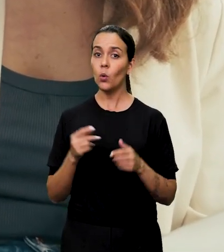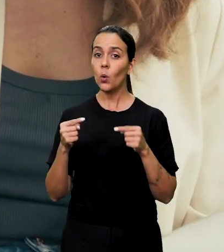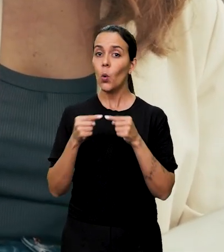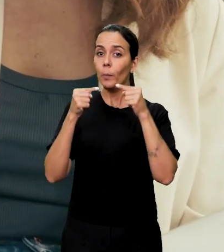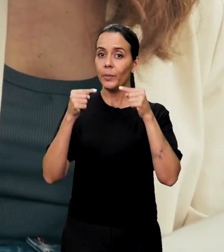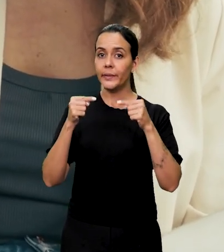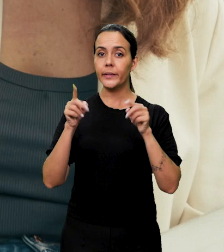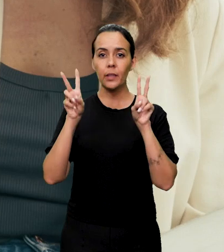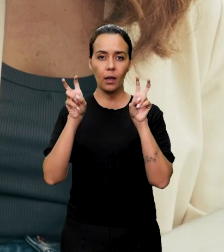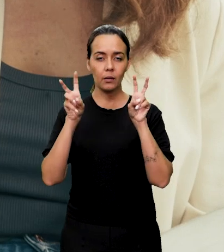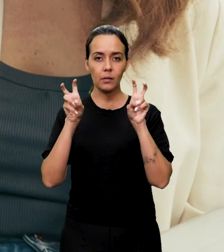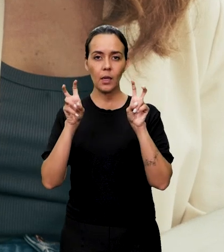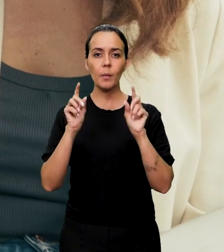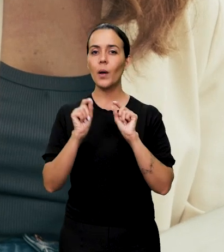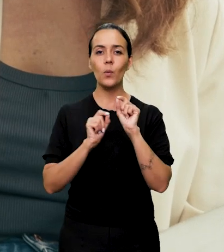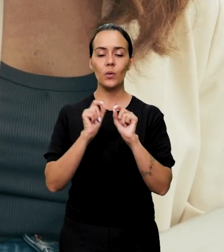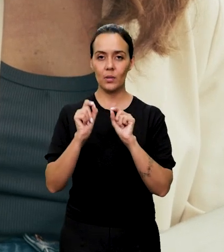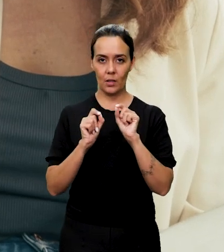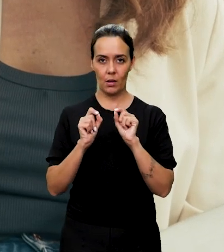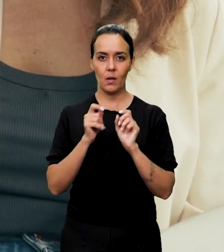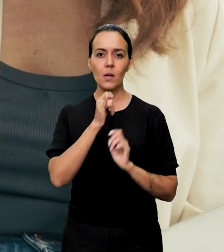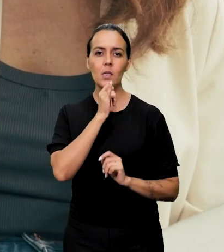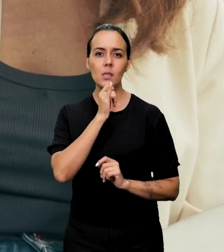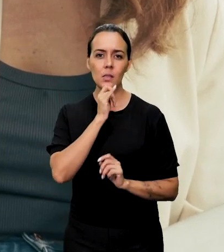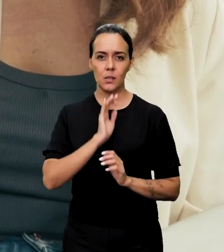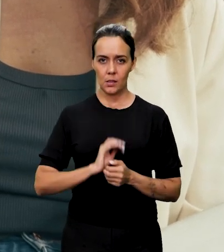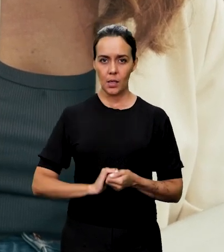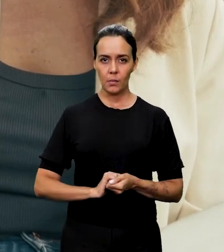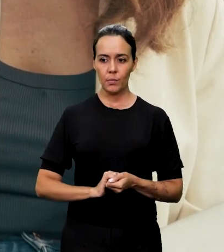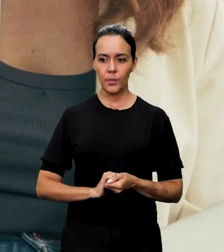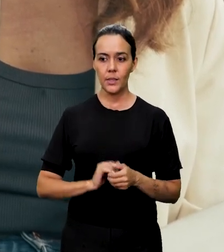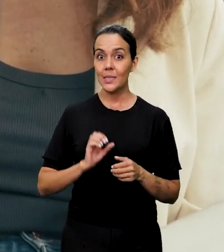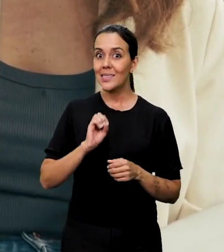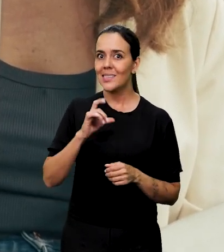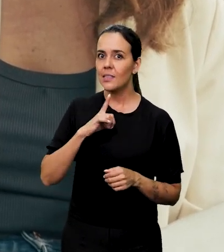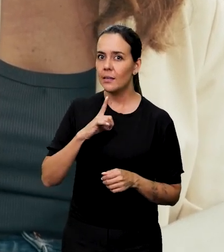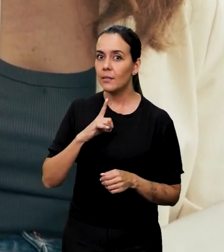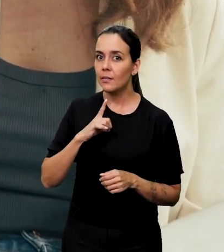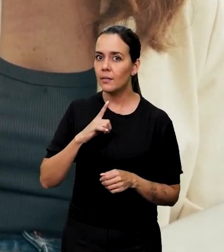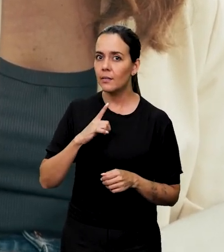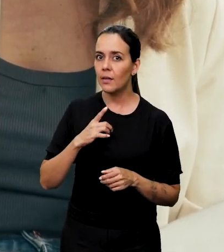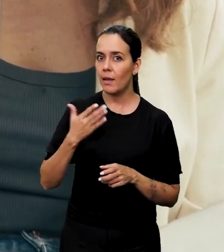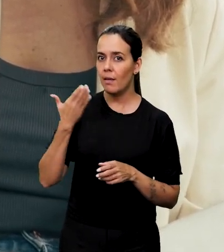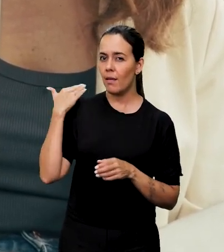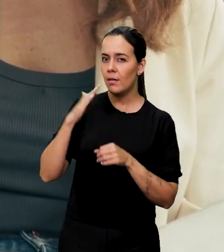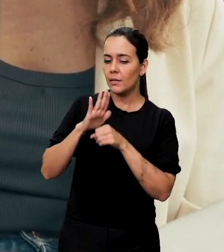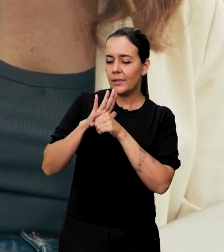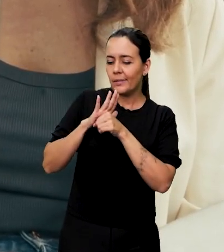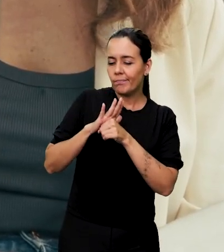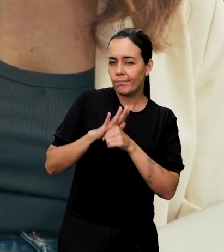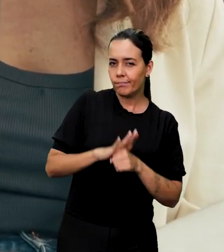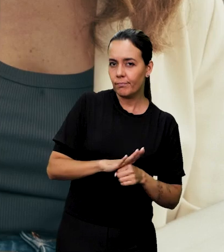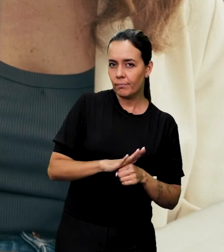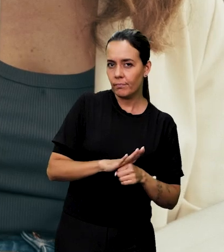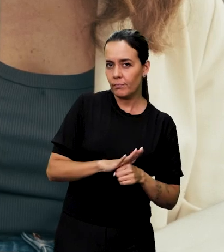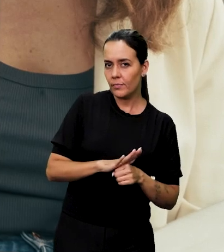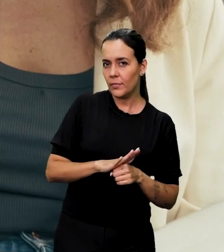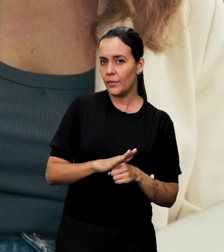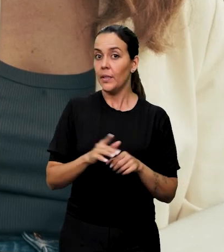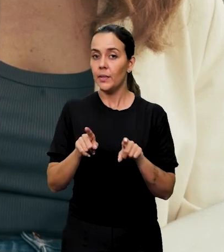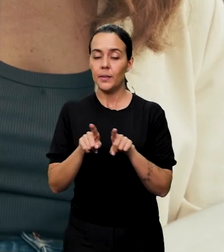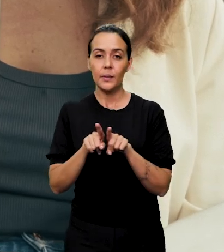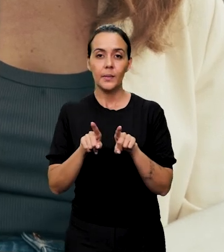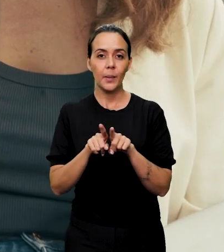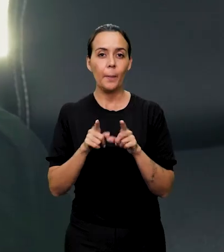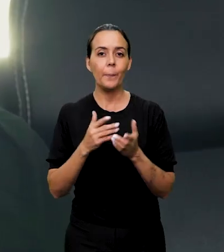nosso fora. tema, que tem também a ver com, na medida que existe uma demanda reprimida por essas representações, eu acho que